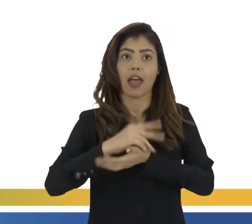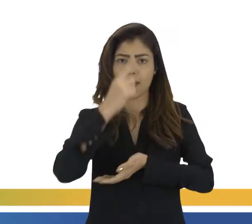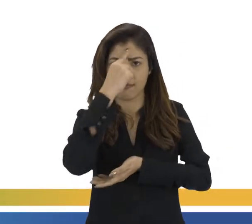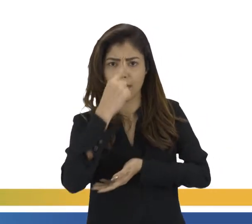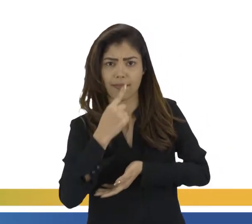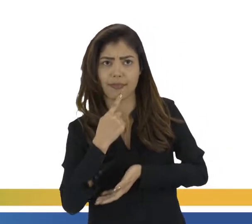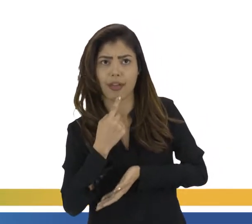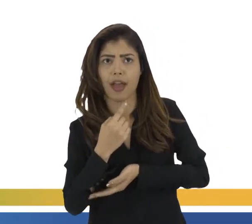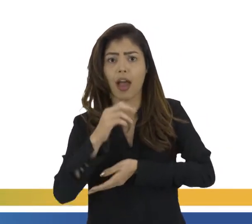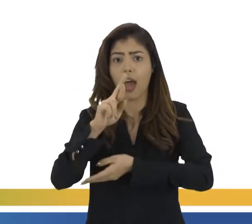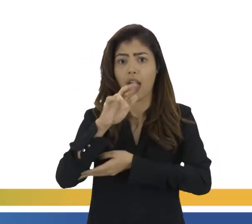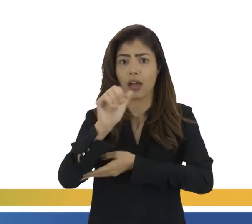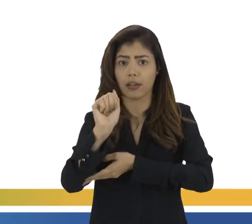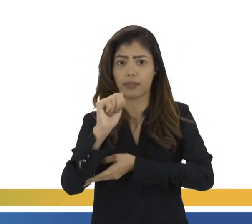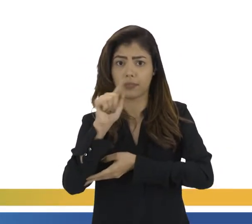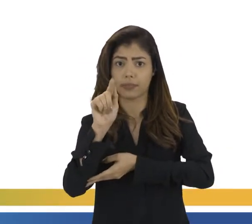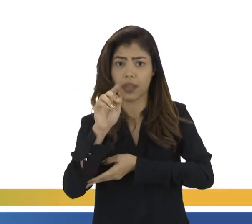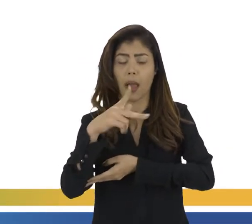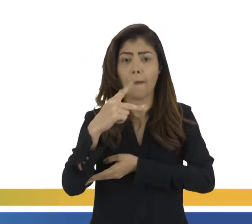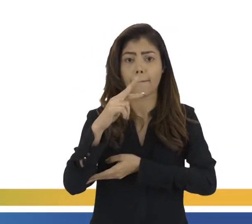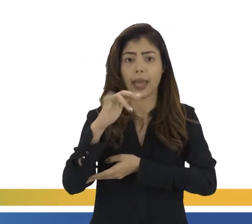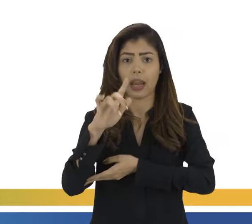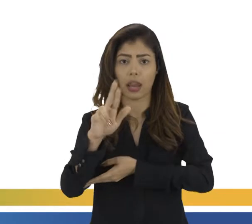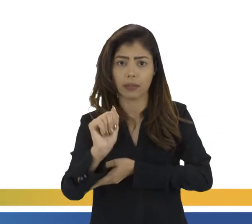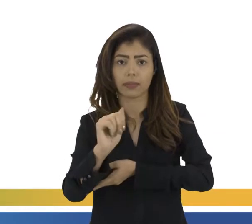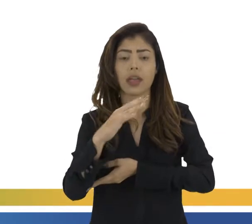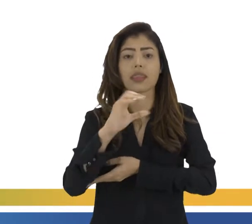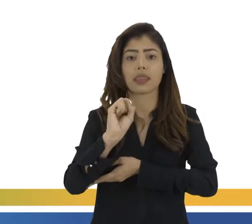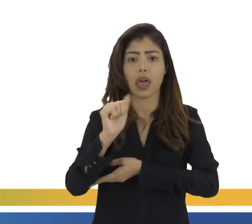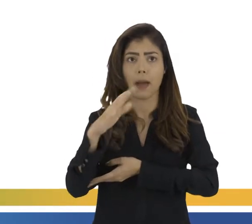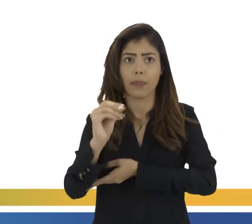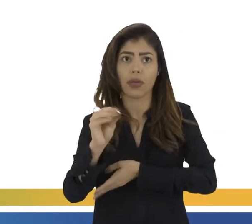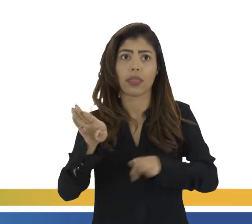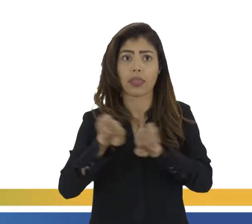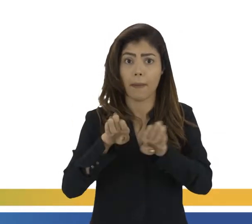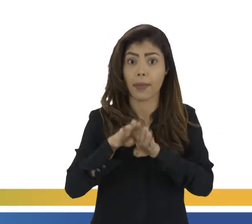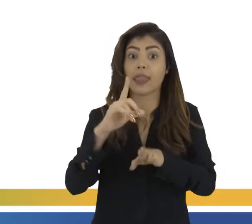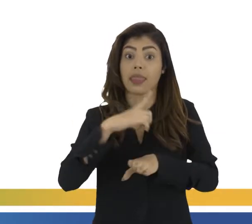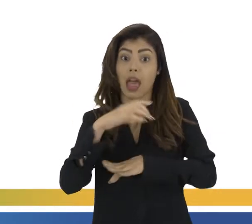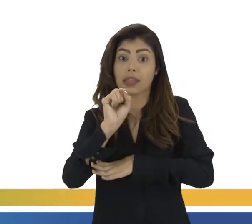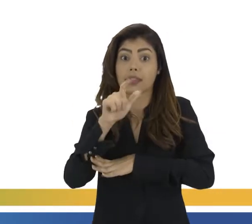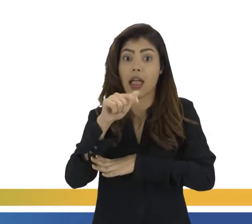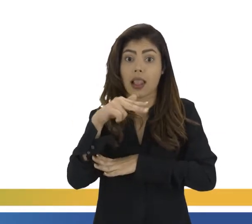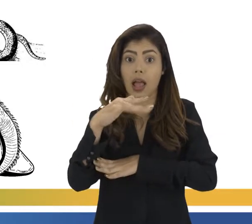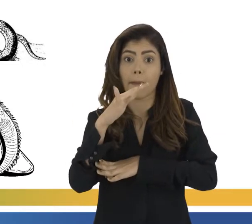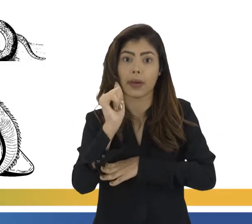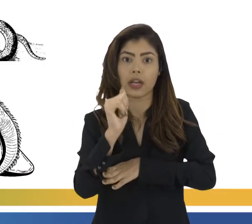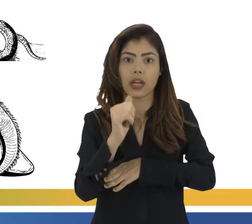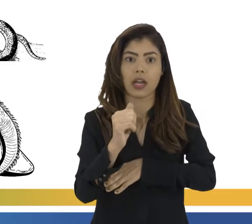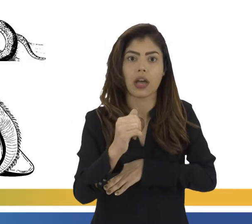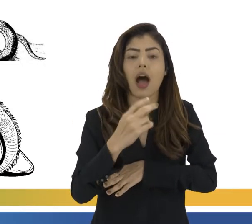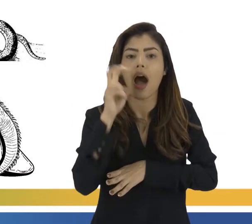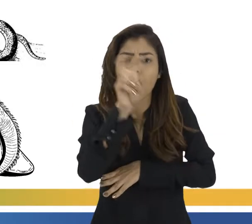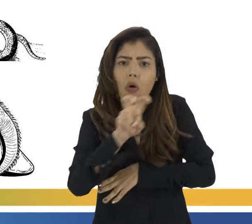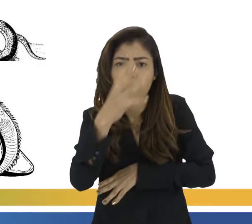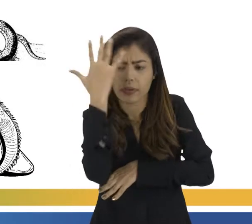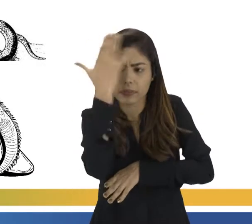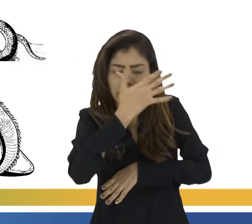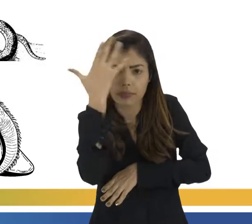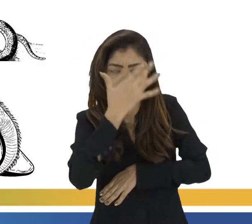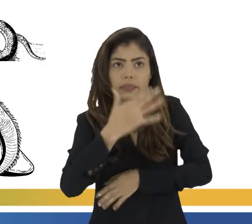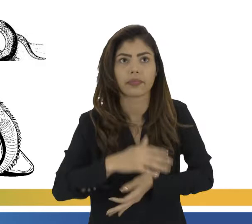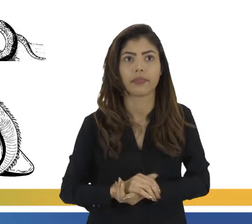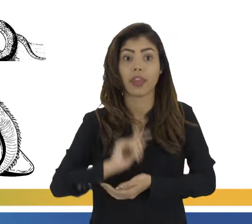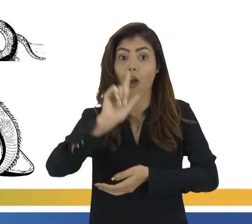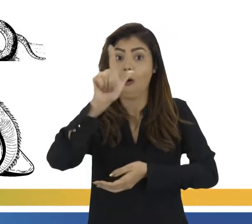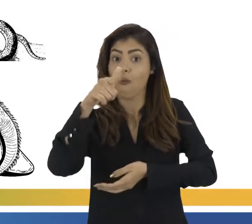são rãs, sapos e perereca. Nós temos a salamandra e nós temos a cobra cega. O próximo